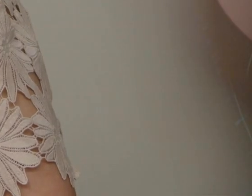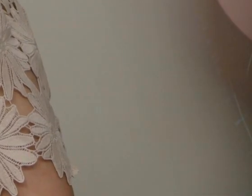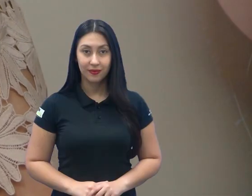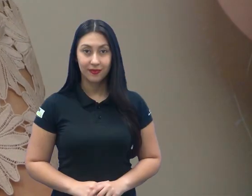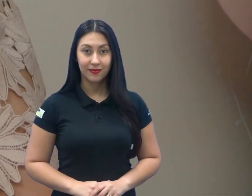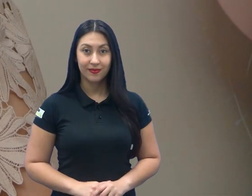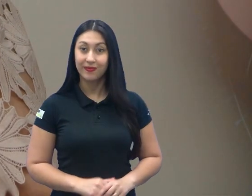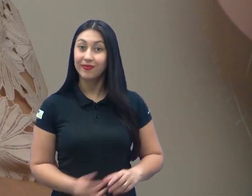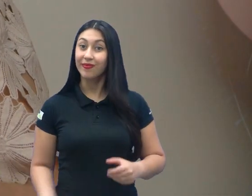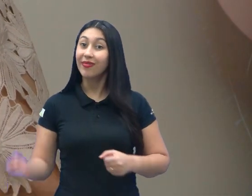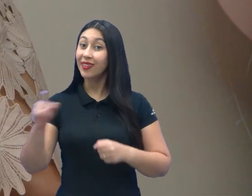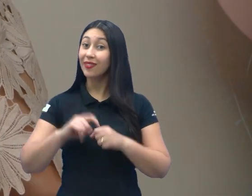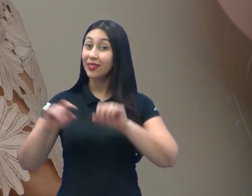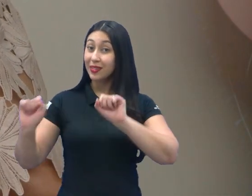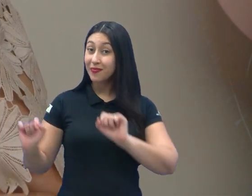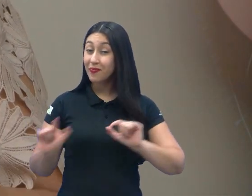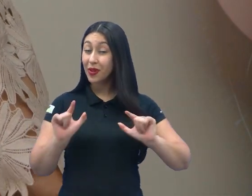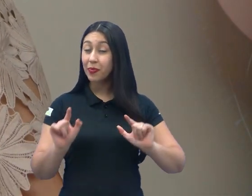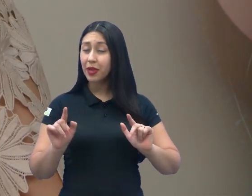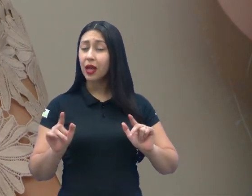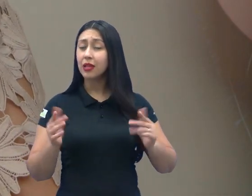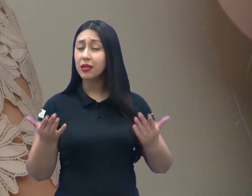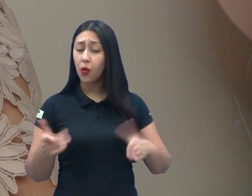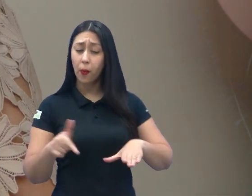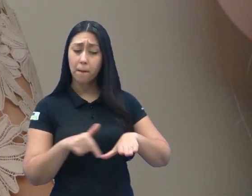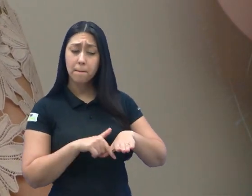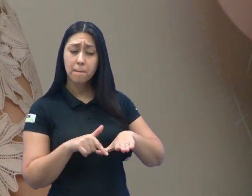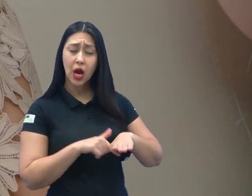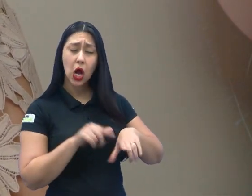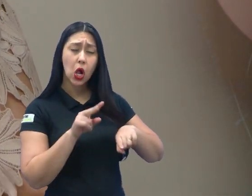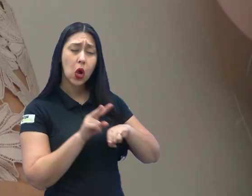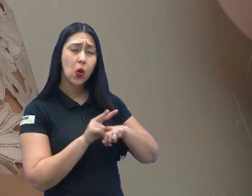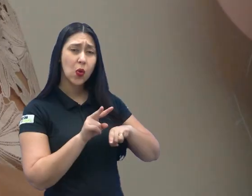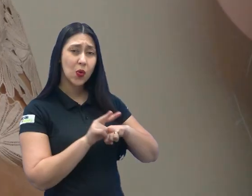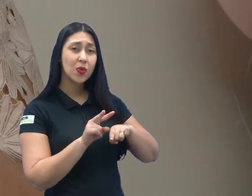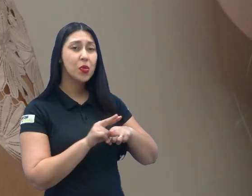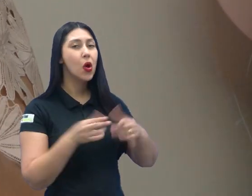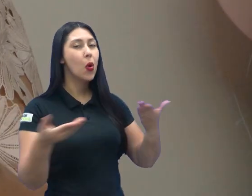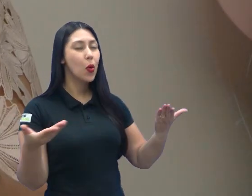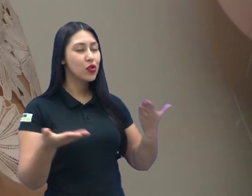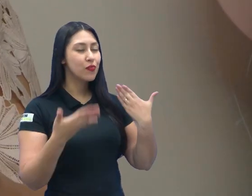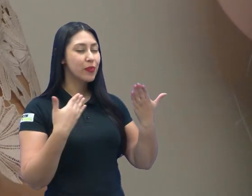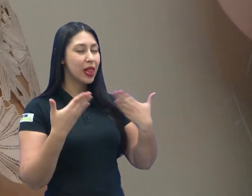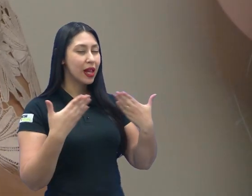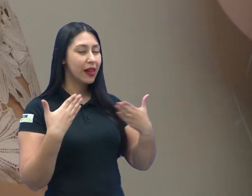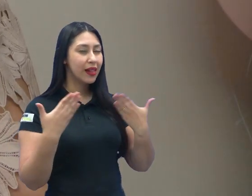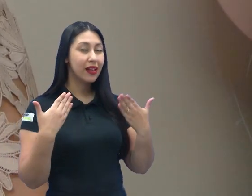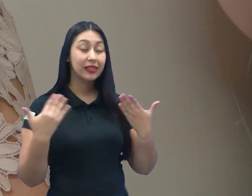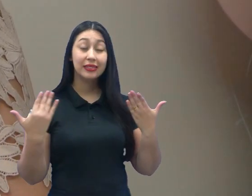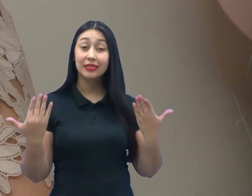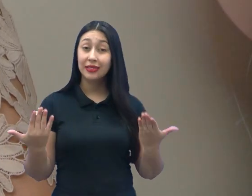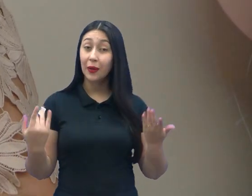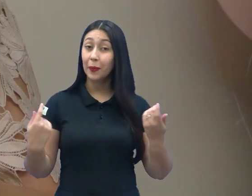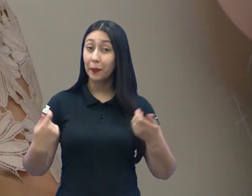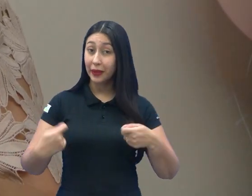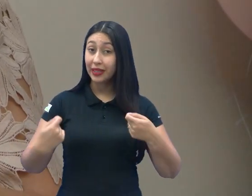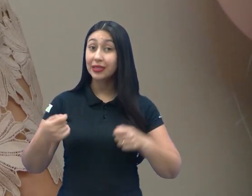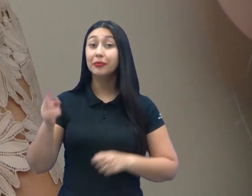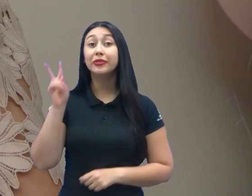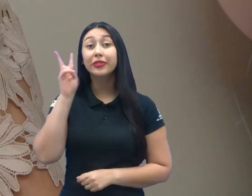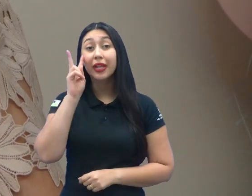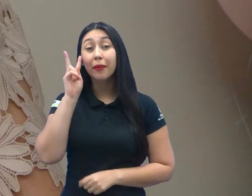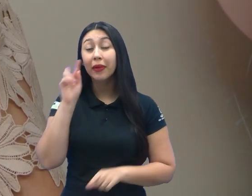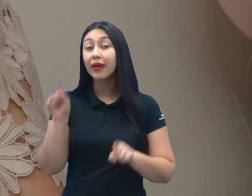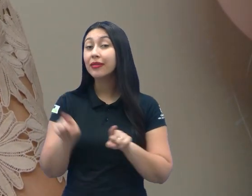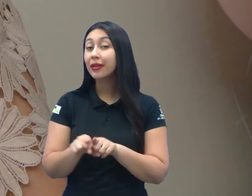Estamos de volta. Cuidar dos pés é o tema do De Bem Com Você de hoje. E não tem como falar disso sem lembrar das